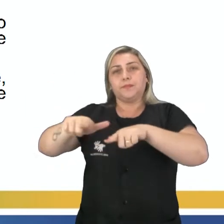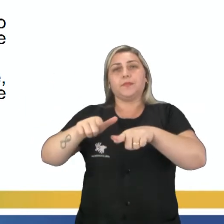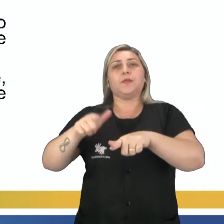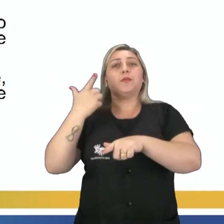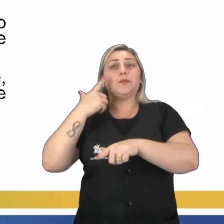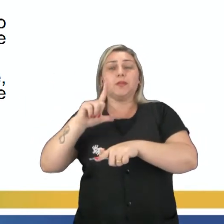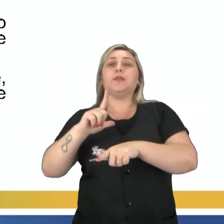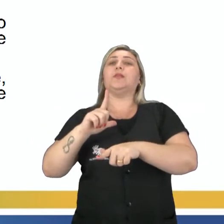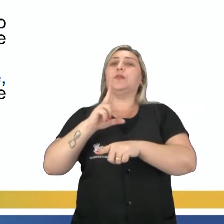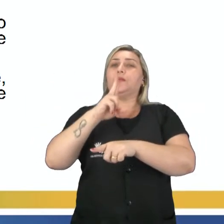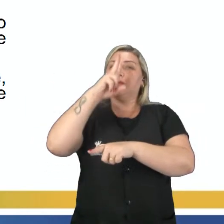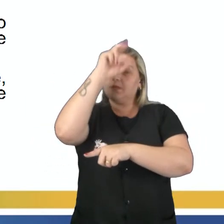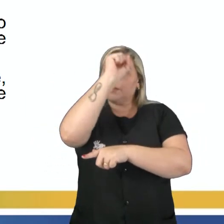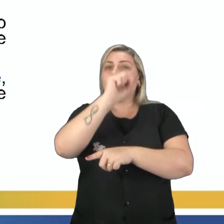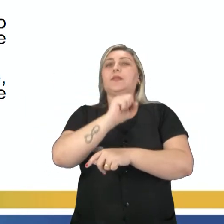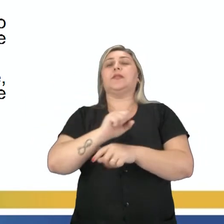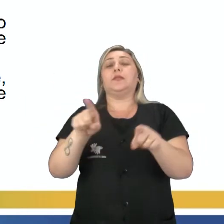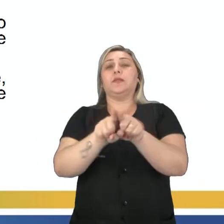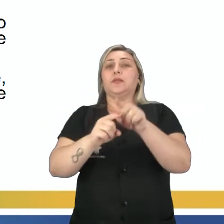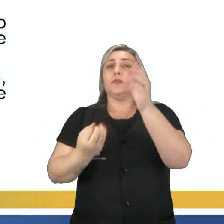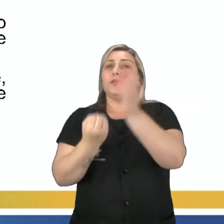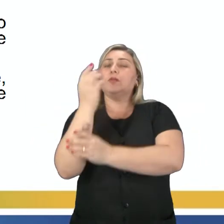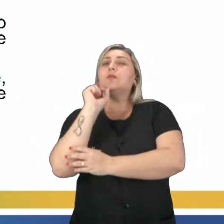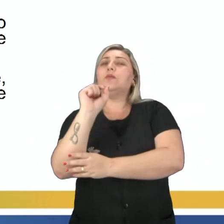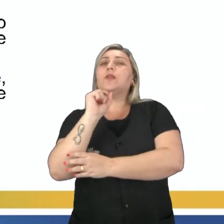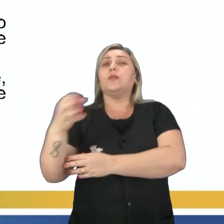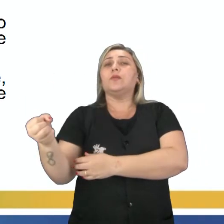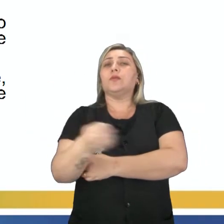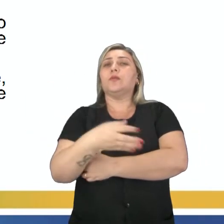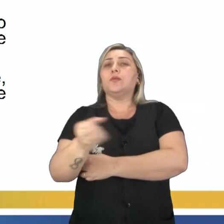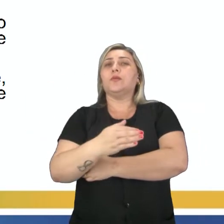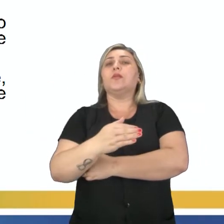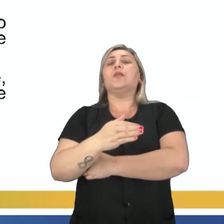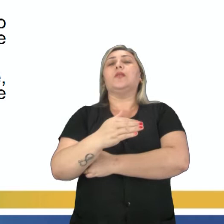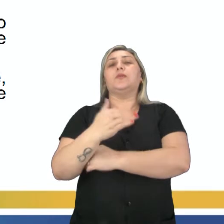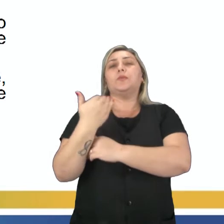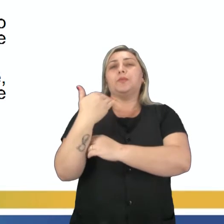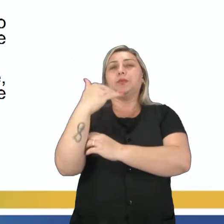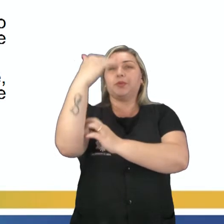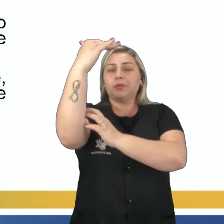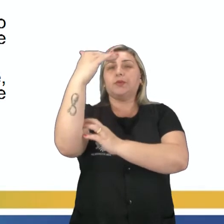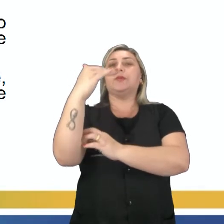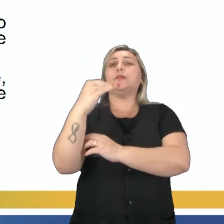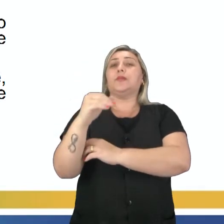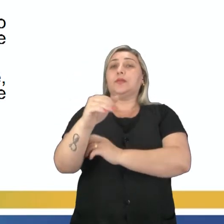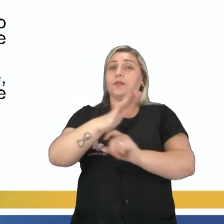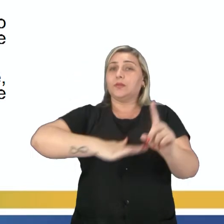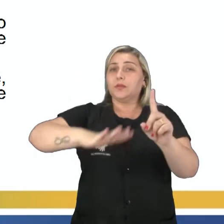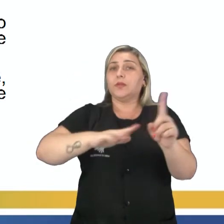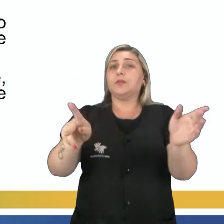vez mais força, surgindo então uma nova ordem social, que é o feudalismo.